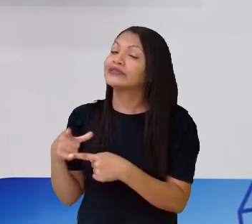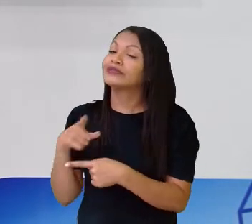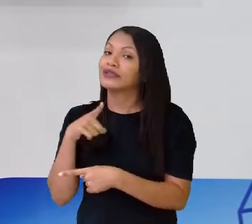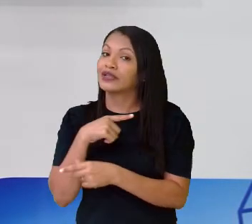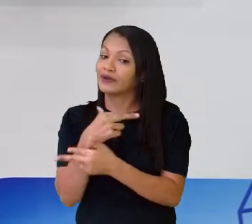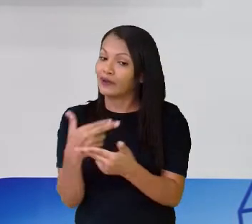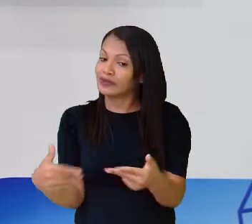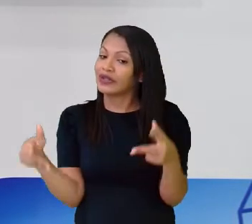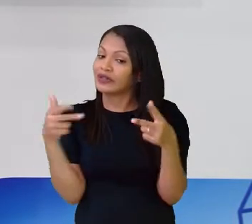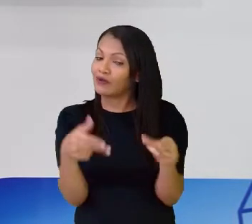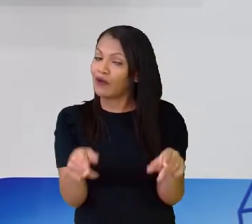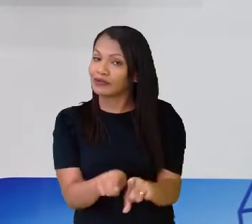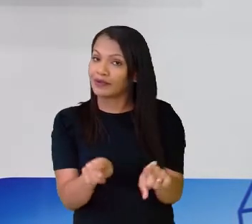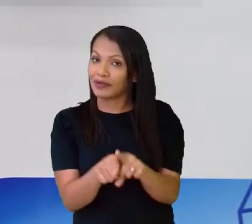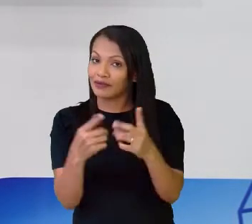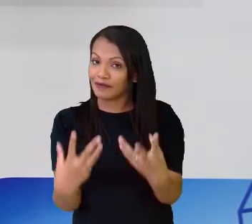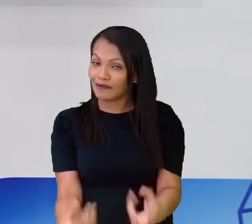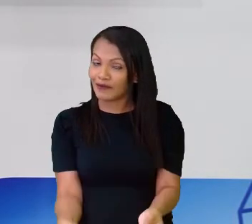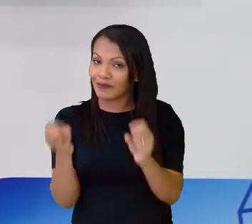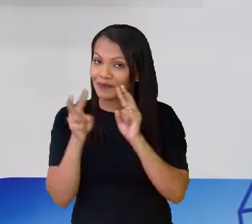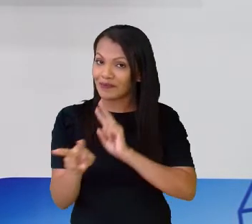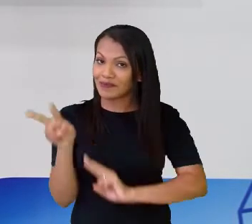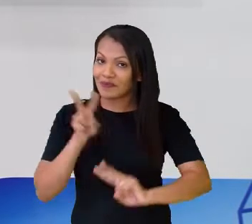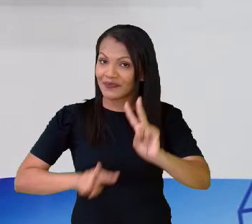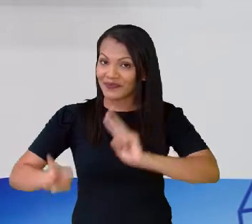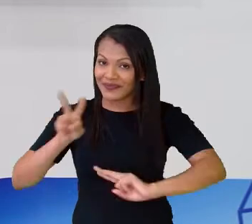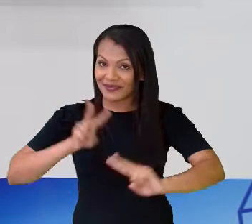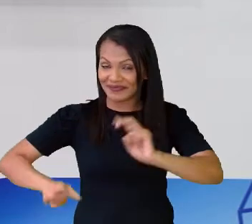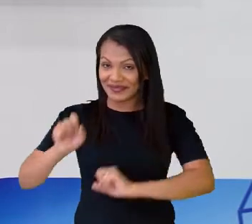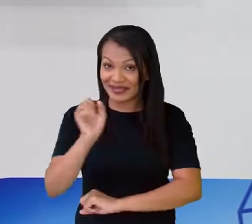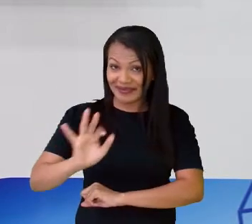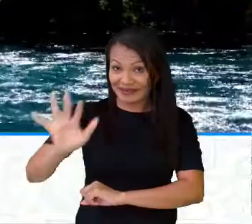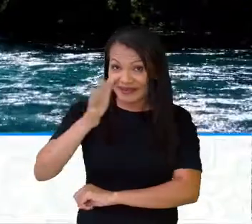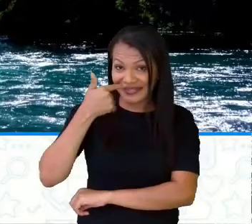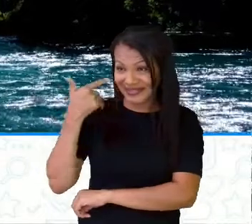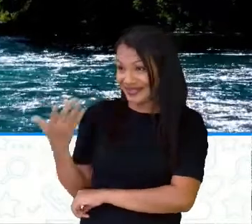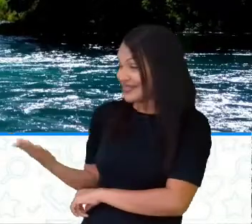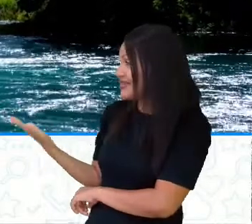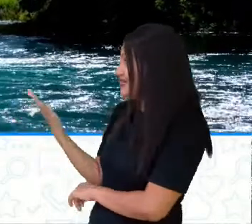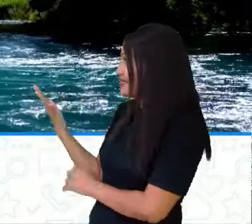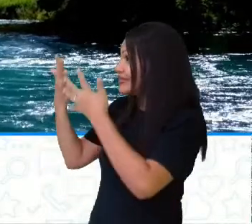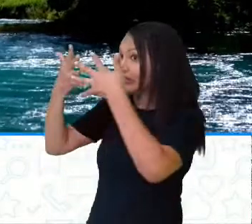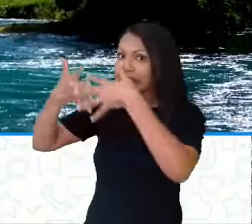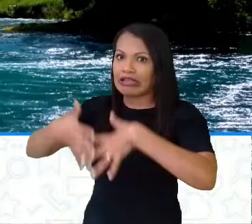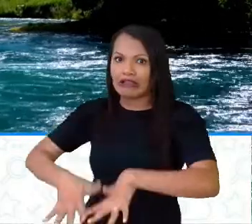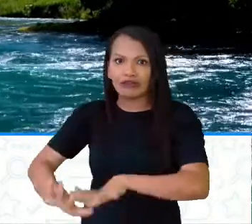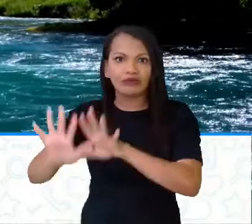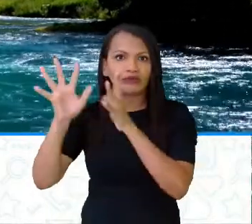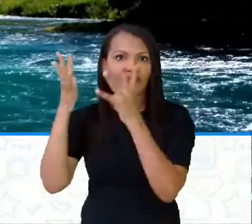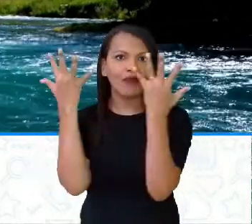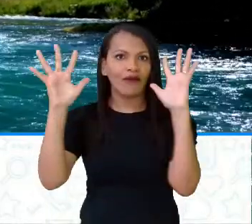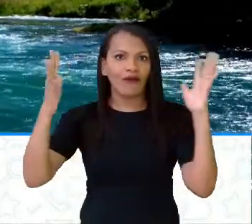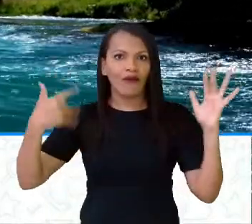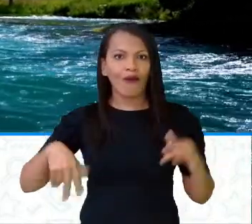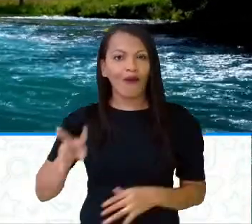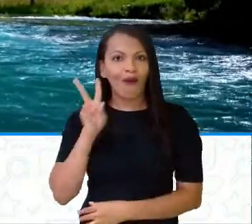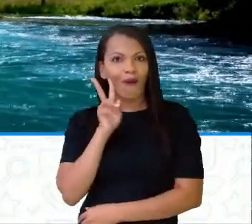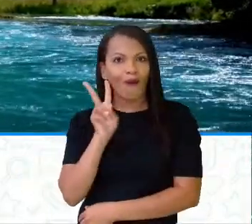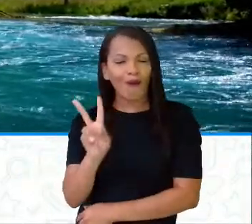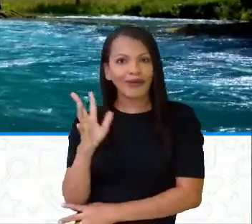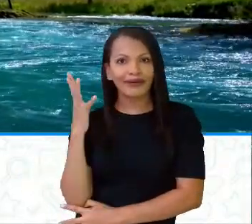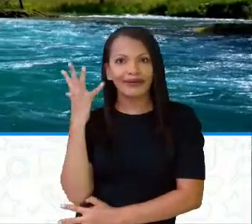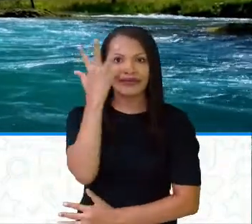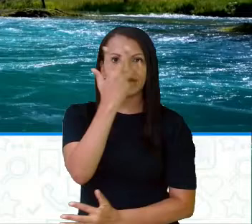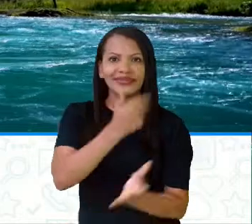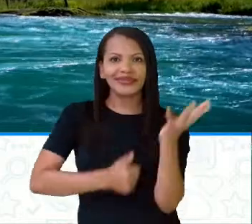similares. E então vamos observar aqui essa paisagem natural. Olha só, que paisagem linda,